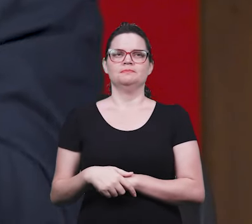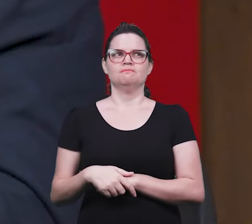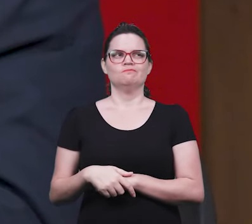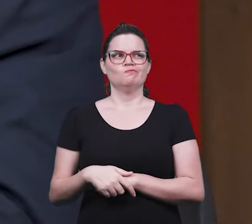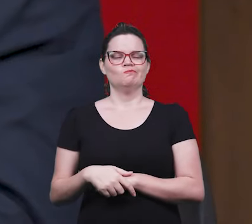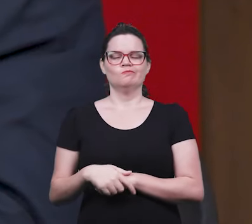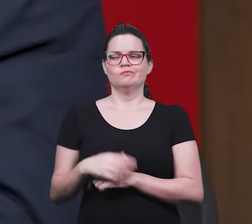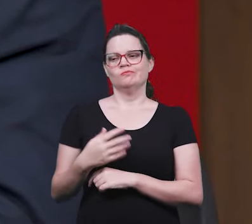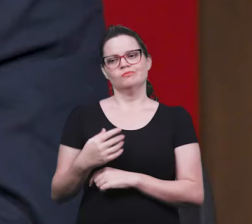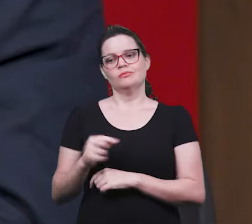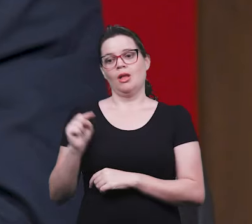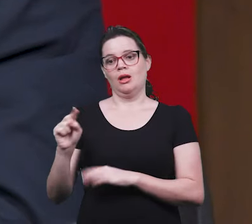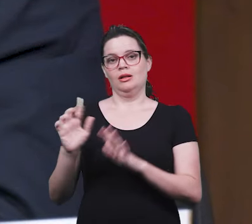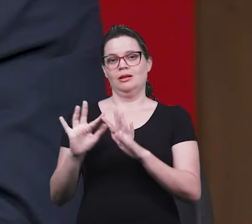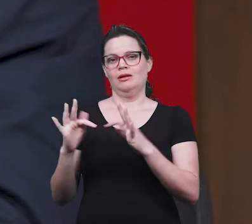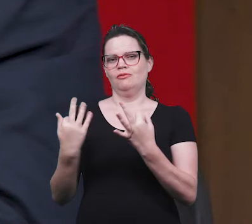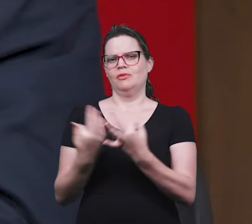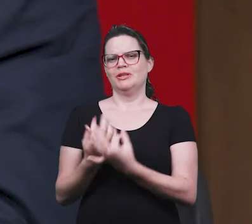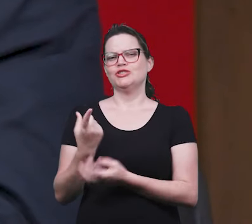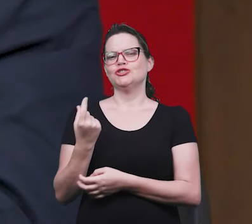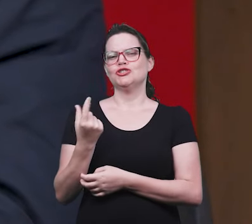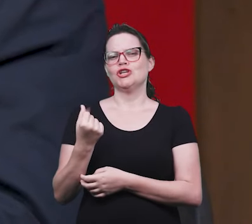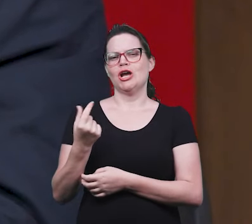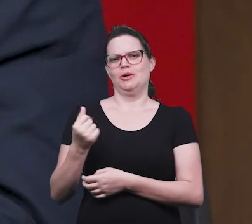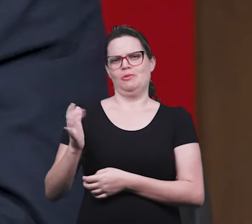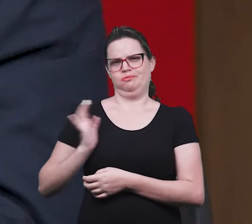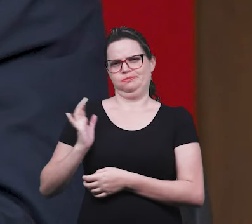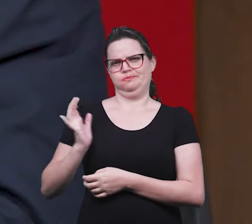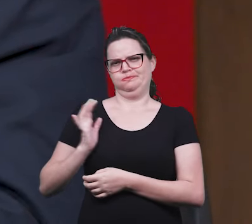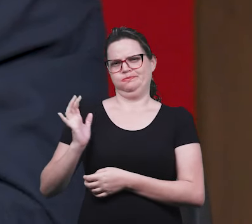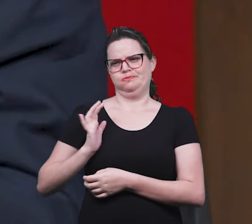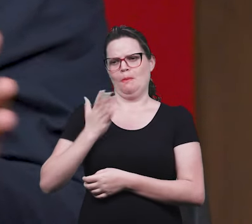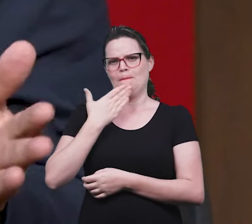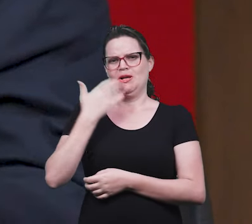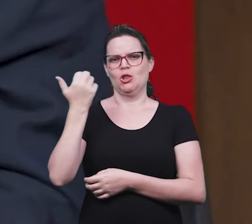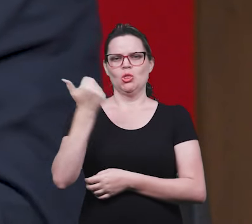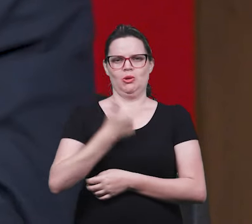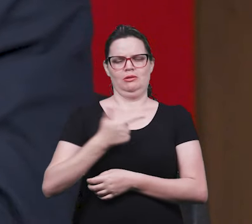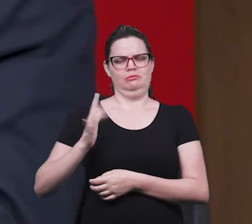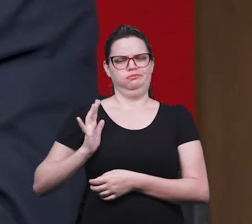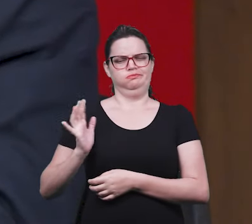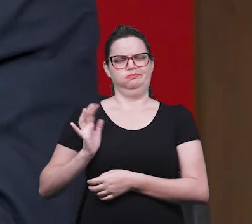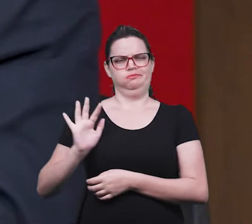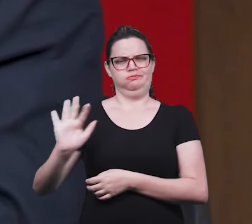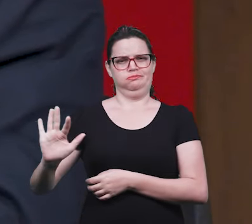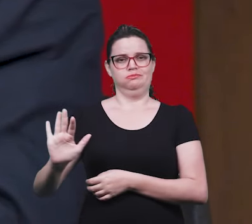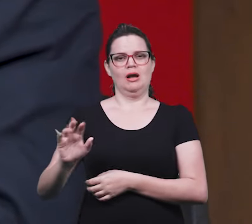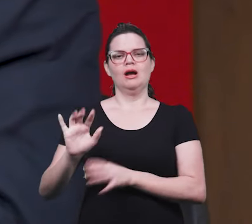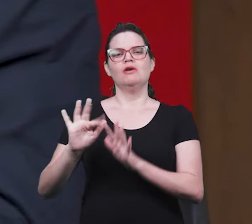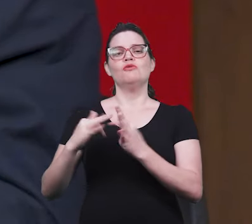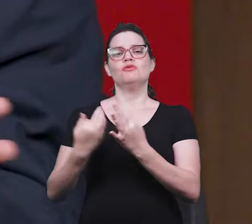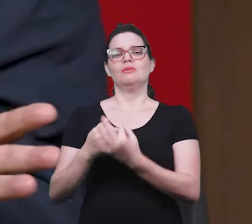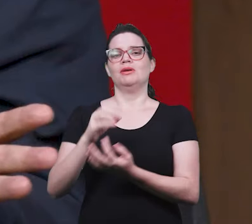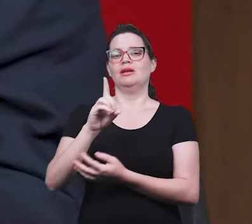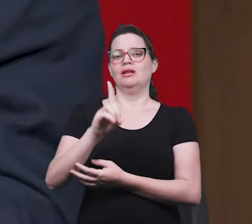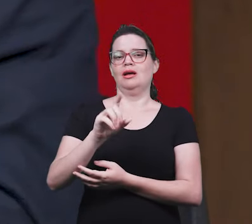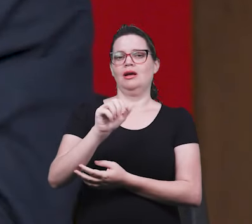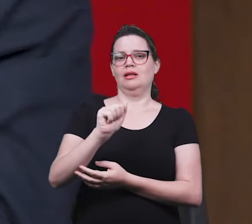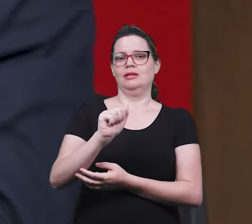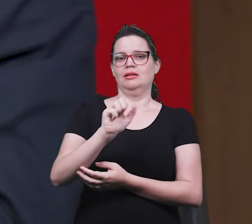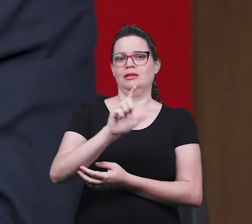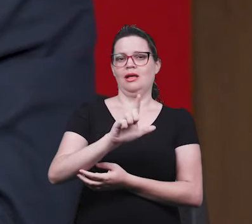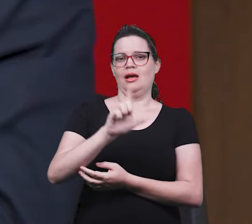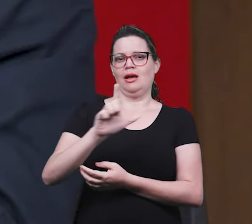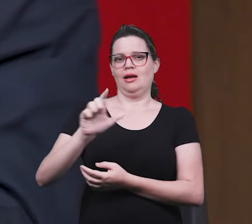de condição, de nível socioeconômico muito melhor. É da família Dalla Bernardina,